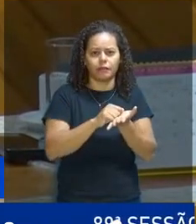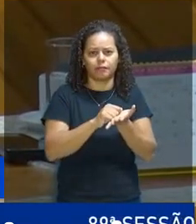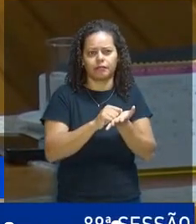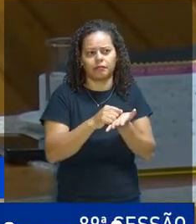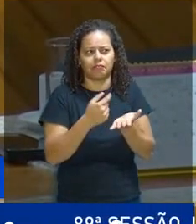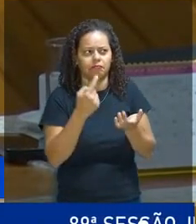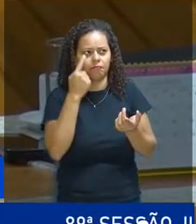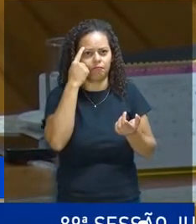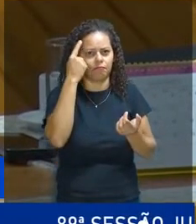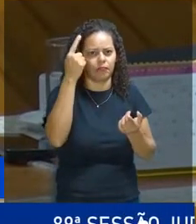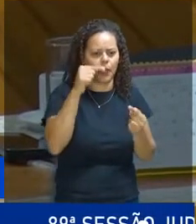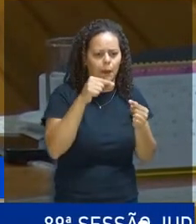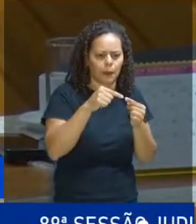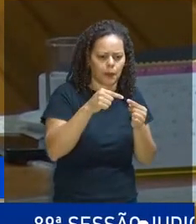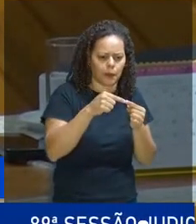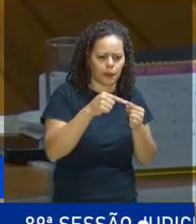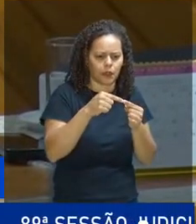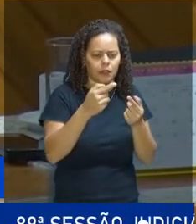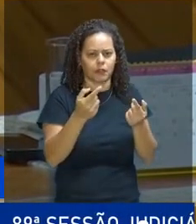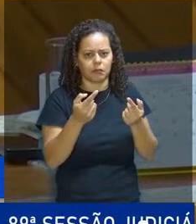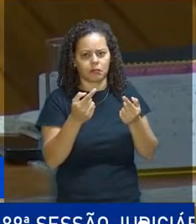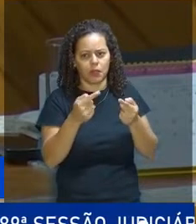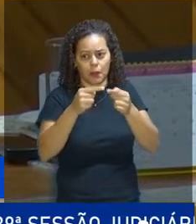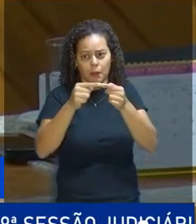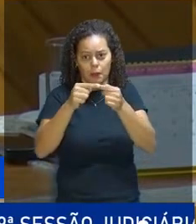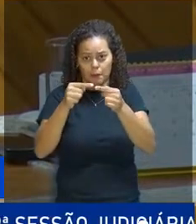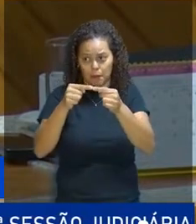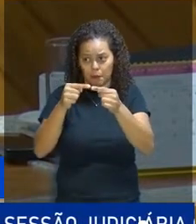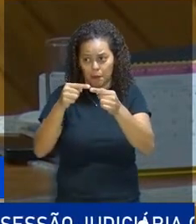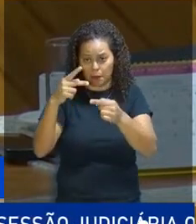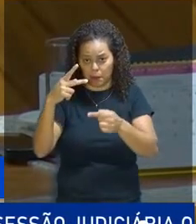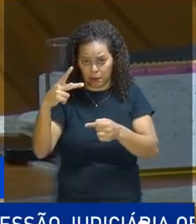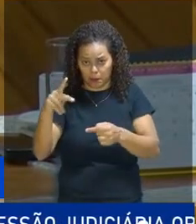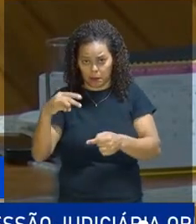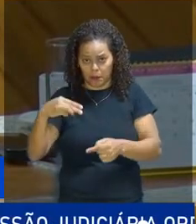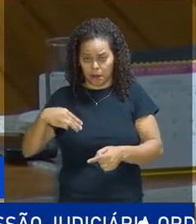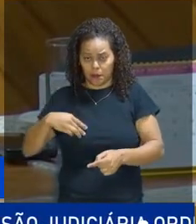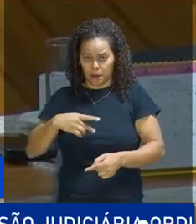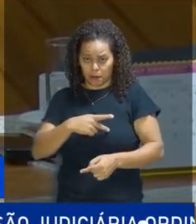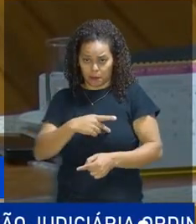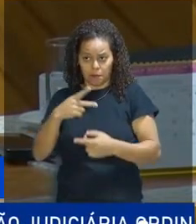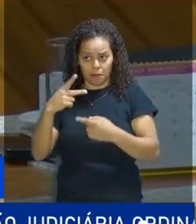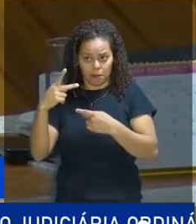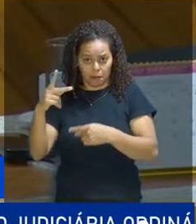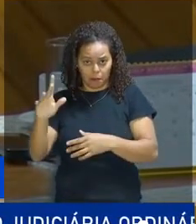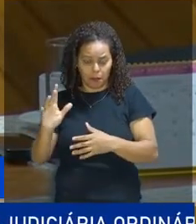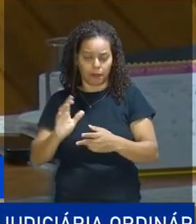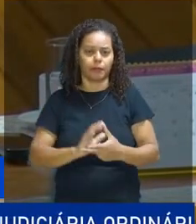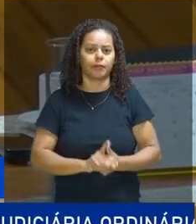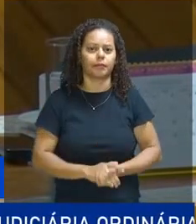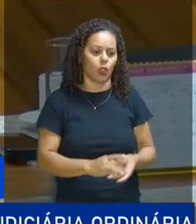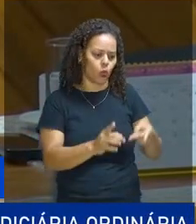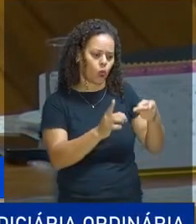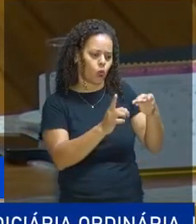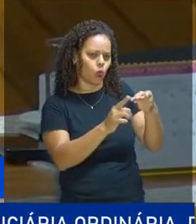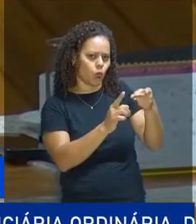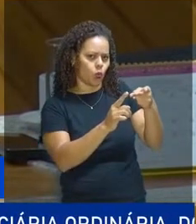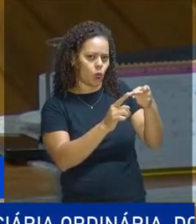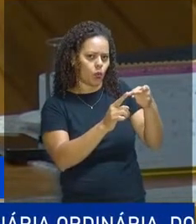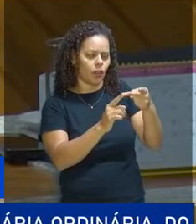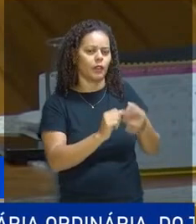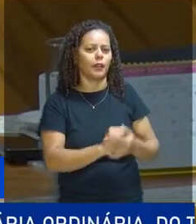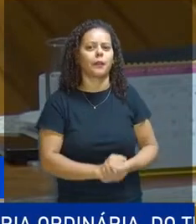acho que não assiste razão ao Ministério Público, nesse ponto. Vamos ao segundo ponto. No tocante à realização